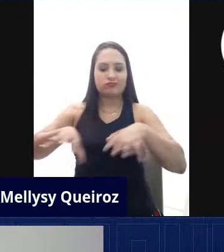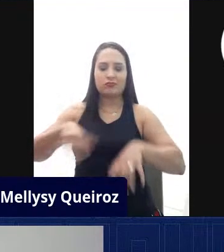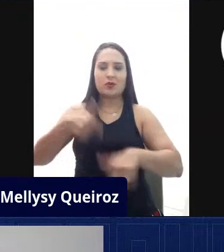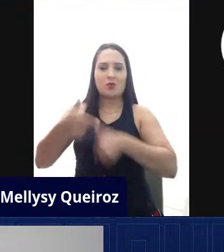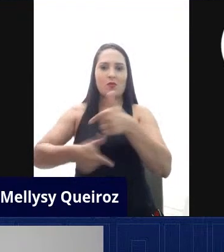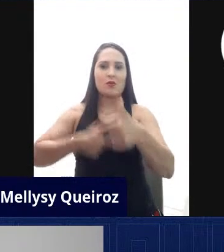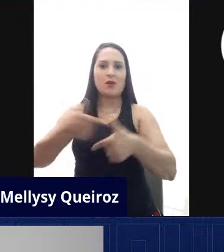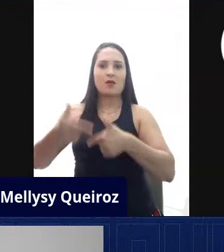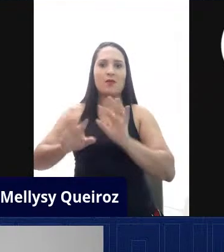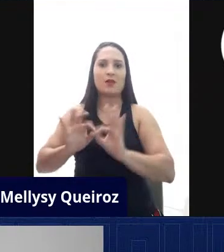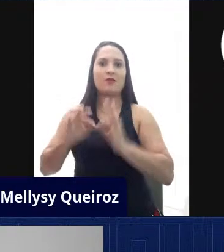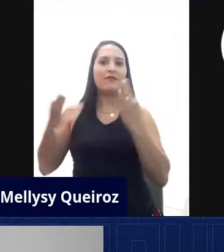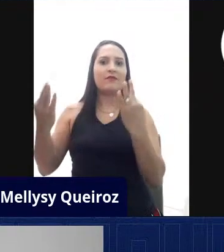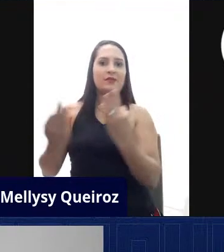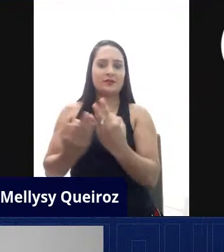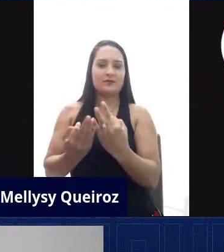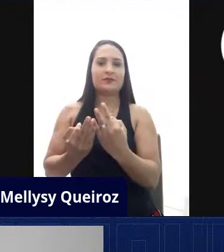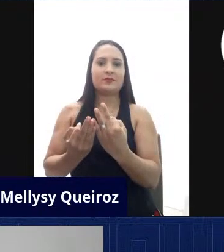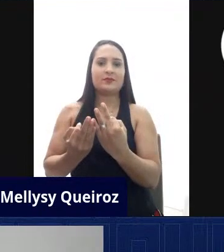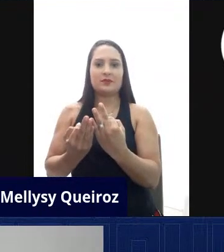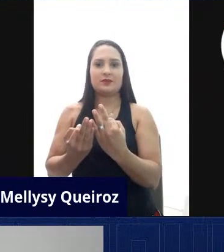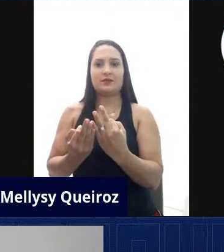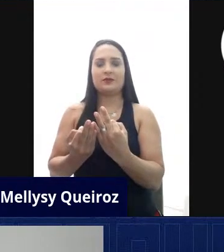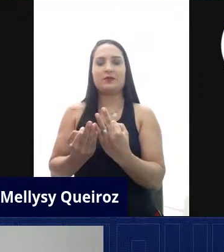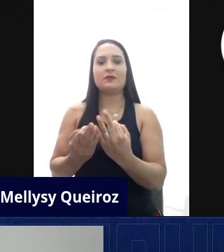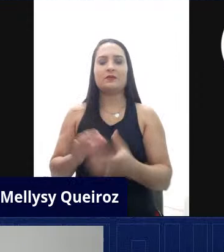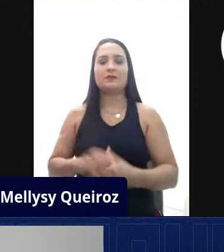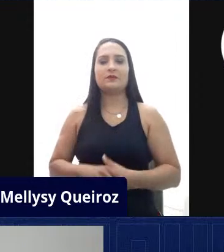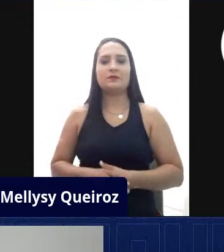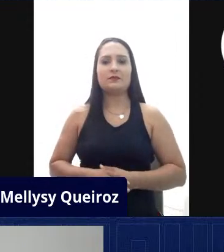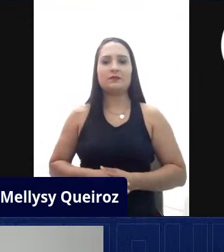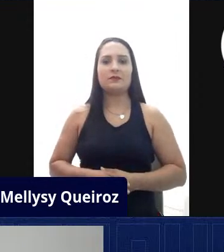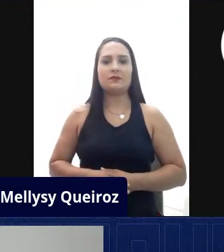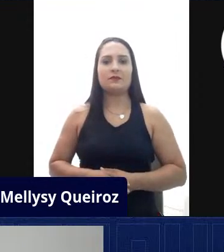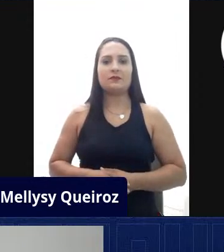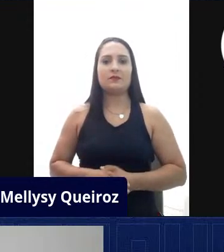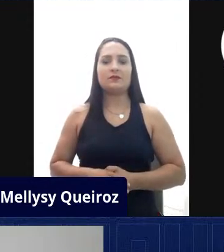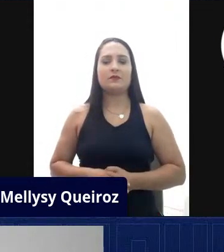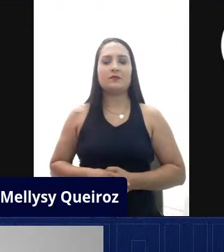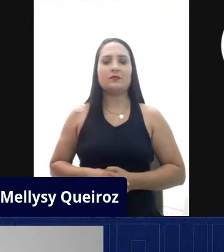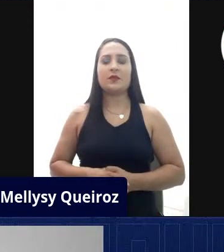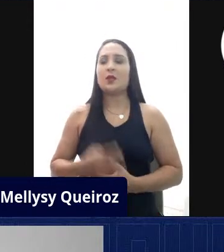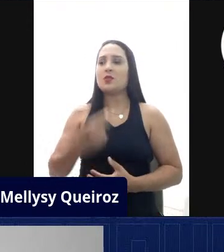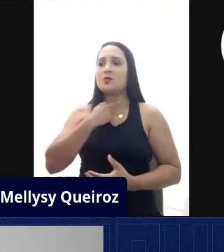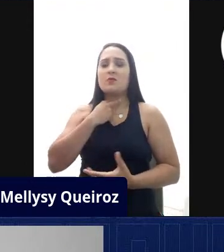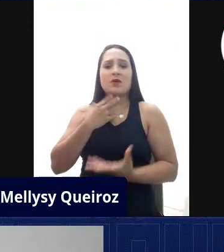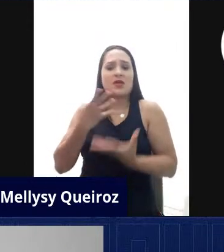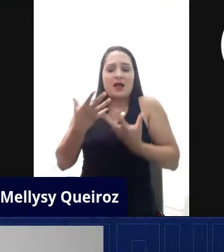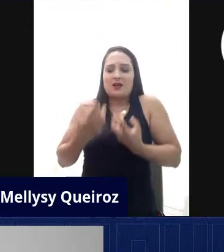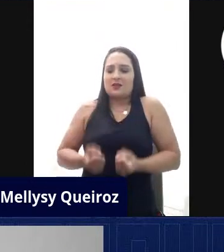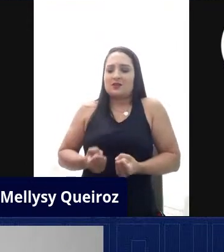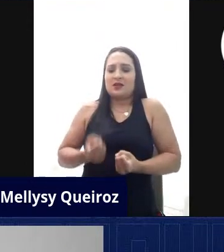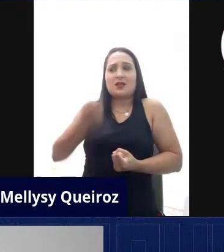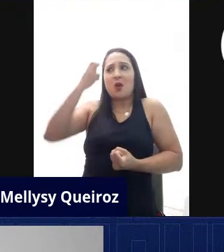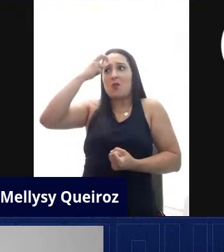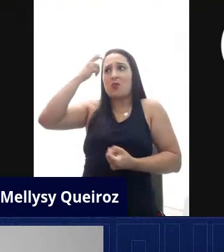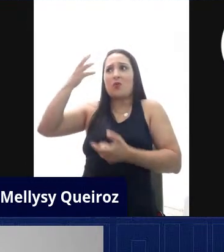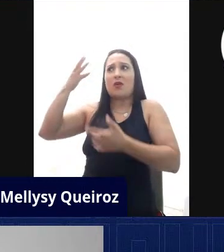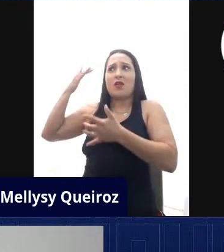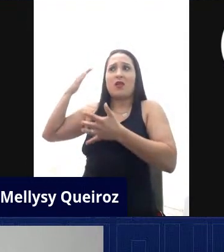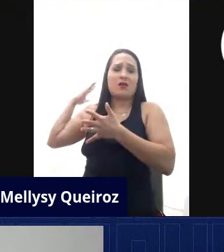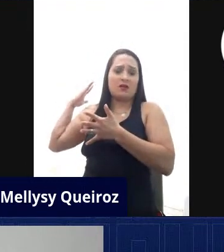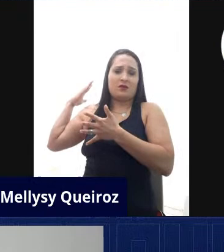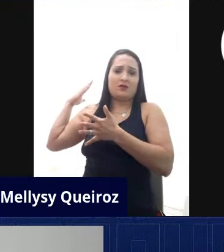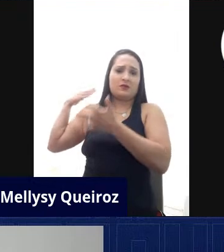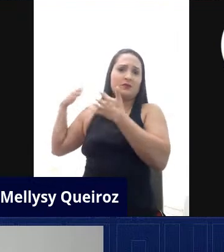tempo e que continua sendo reproduzida e continua sendo valorizada nós temos que